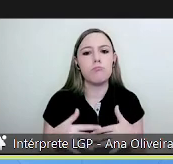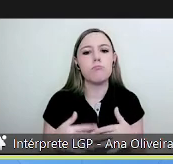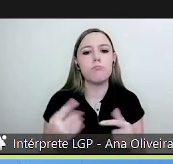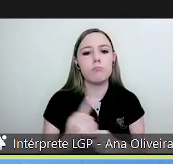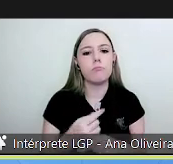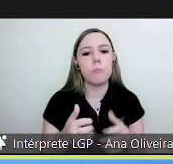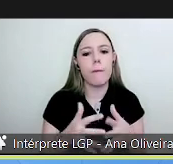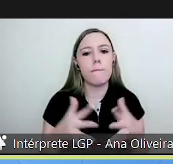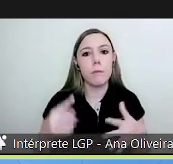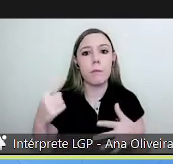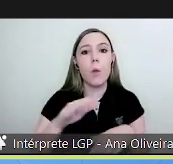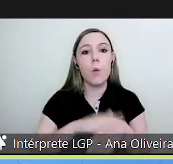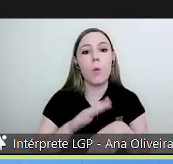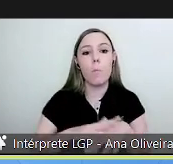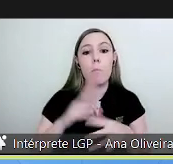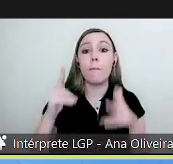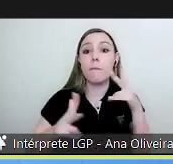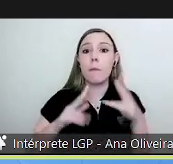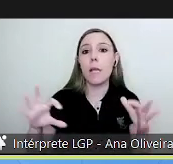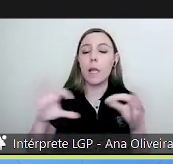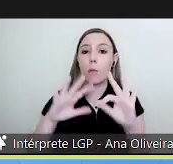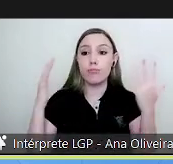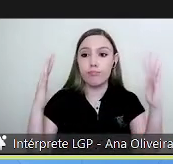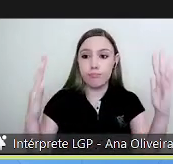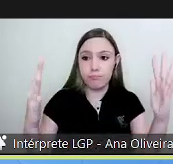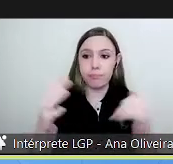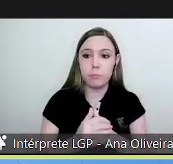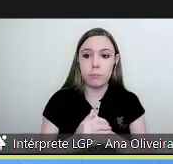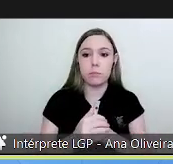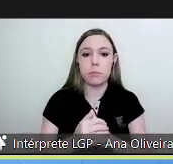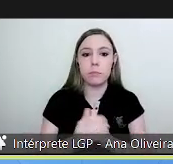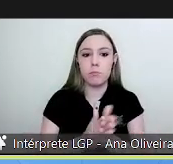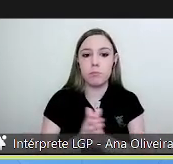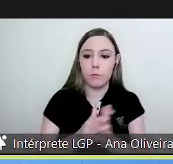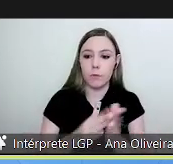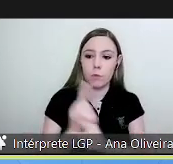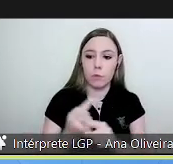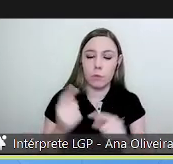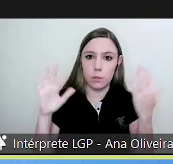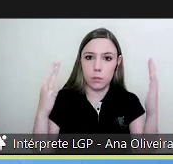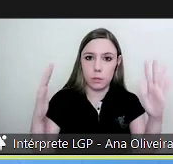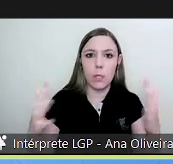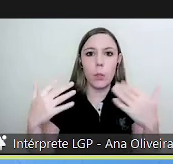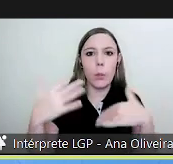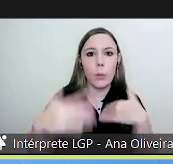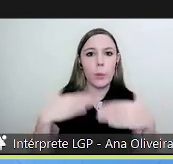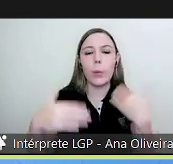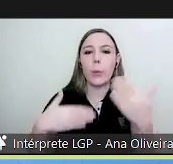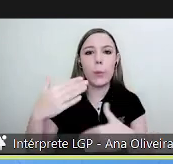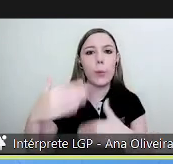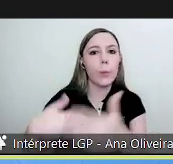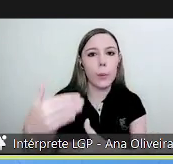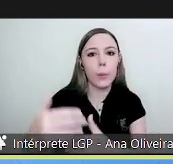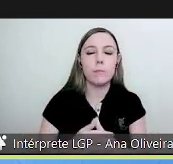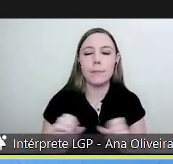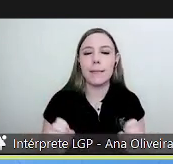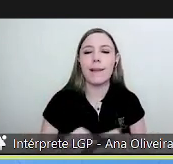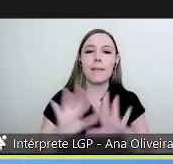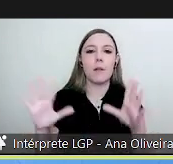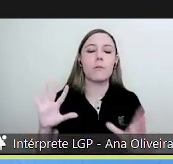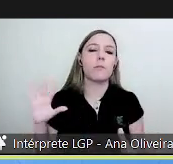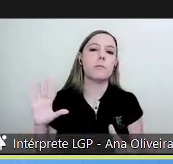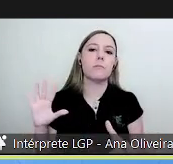uma indústria de base florestal com investimentos na floresta, com investimentos industriais de longo prazo. É evidente que sustentabilidade